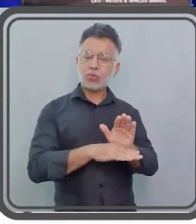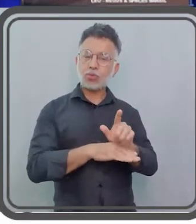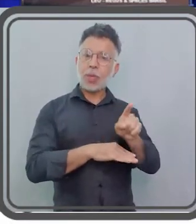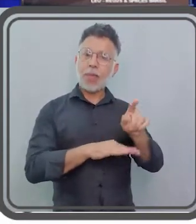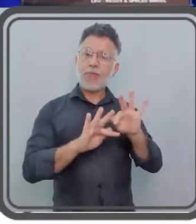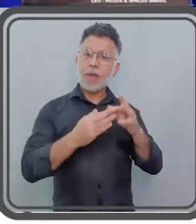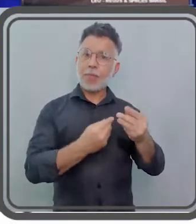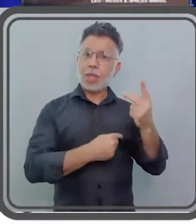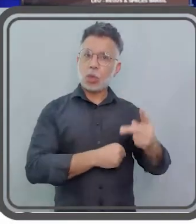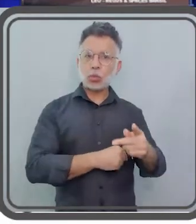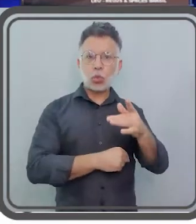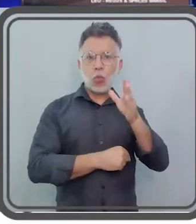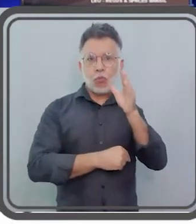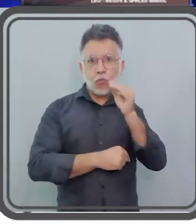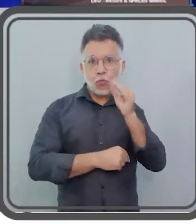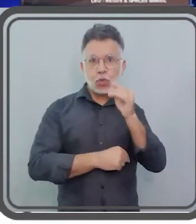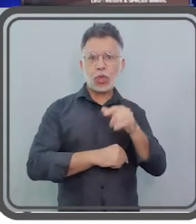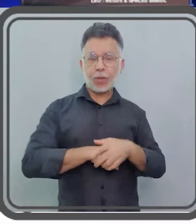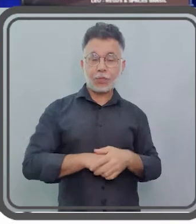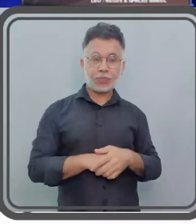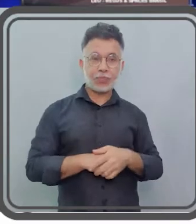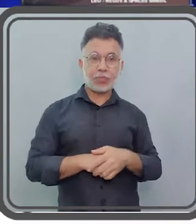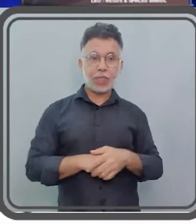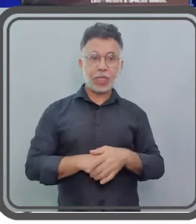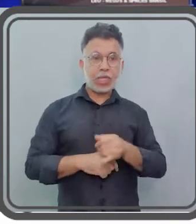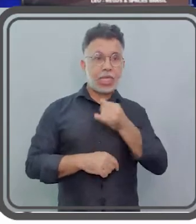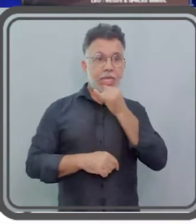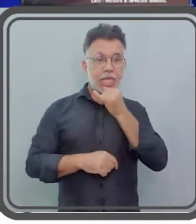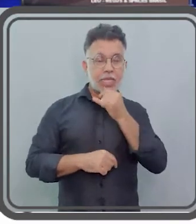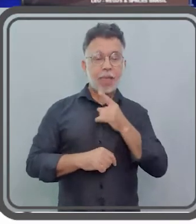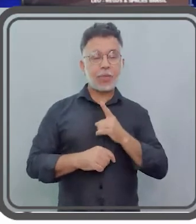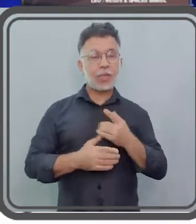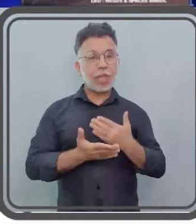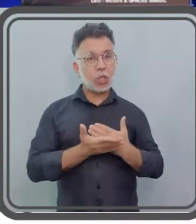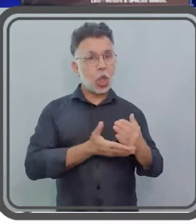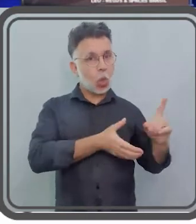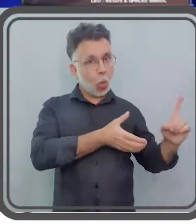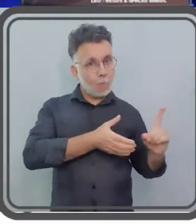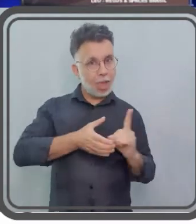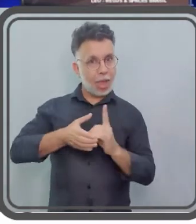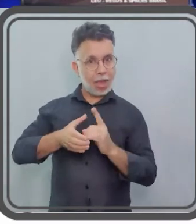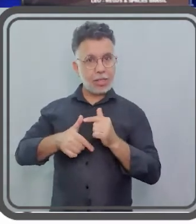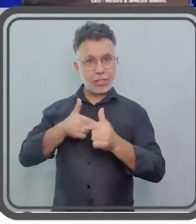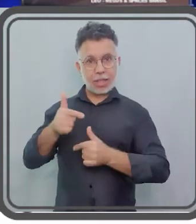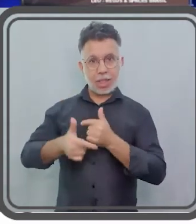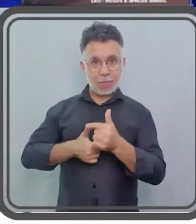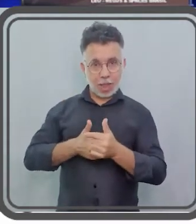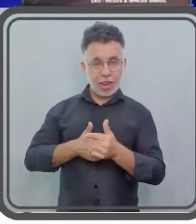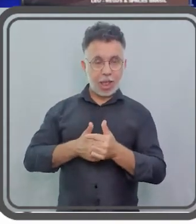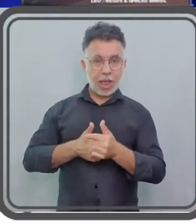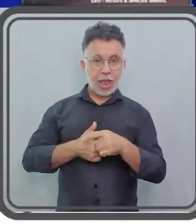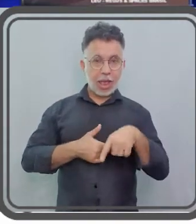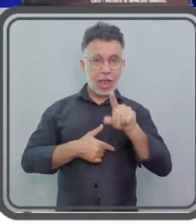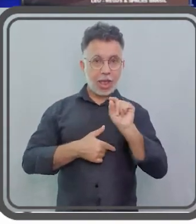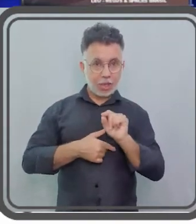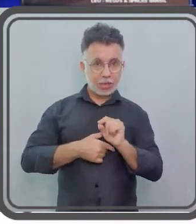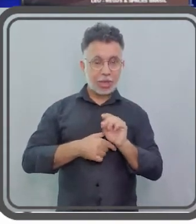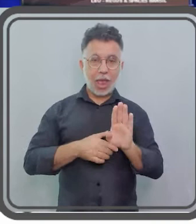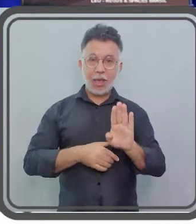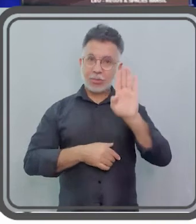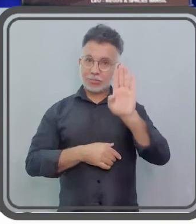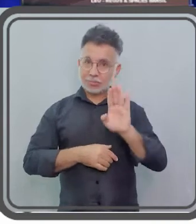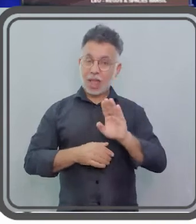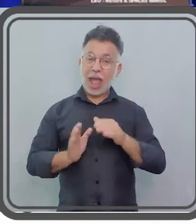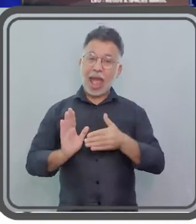funcionário. Desde o módulo de recrutamento para identificar novos talentos até o fit cultural. Então, todas